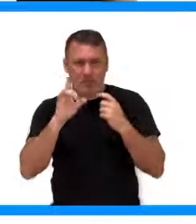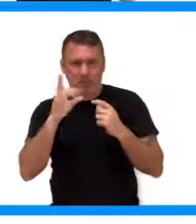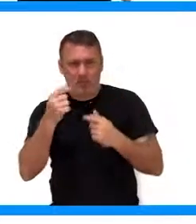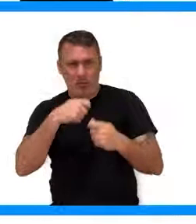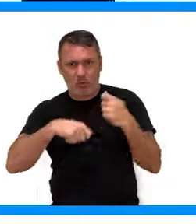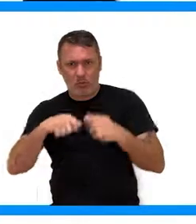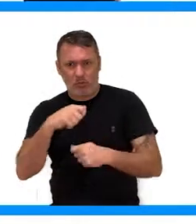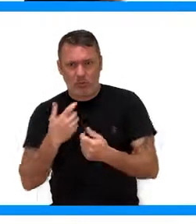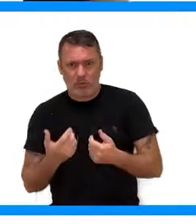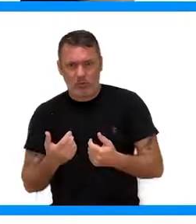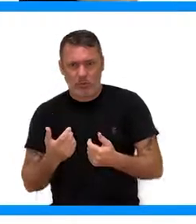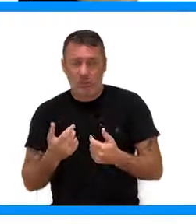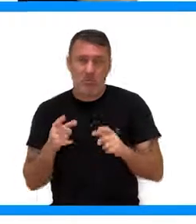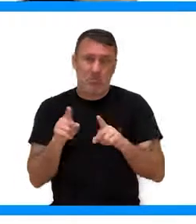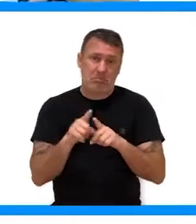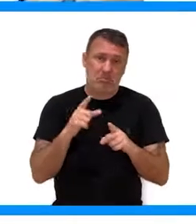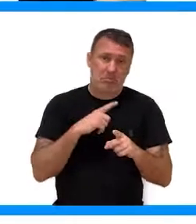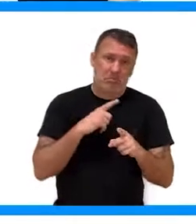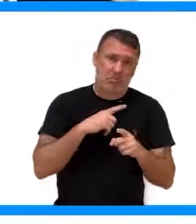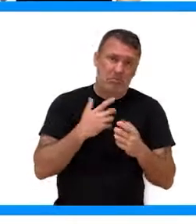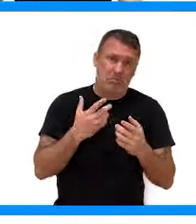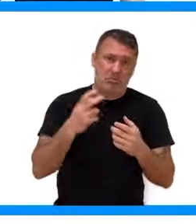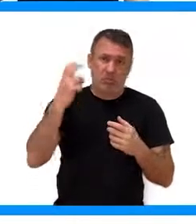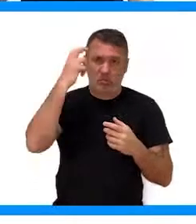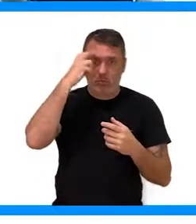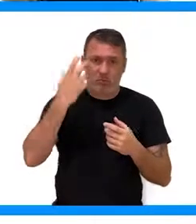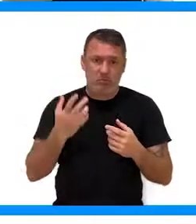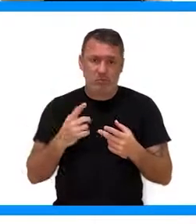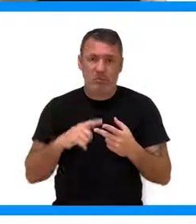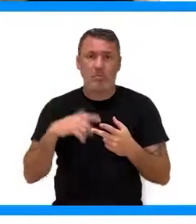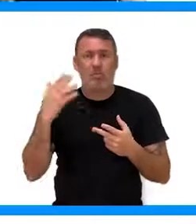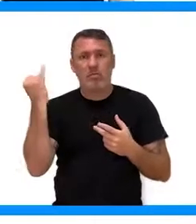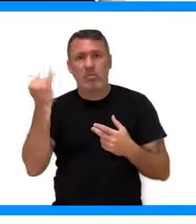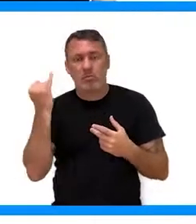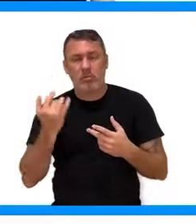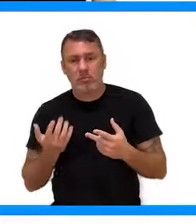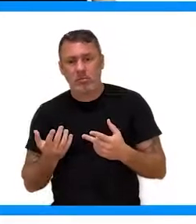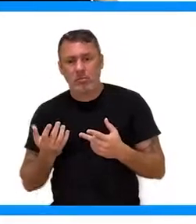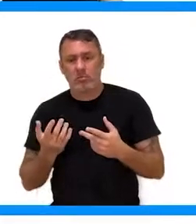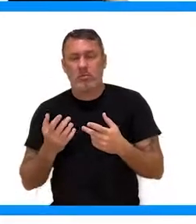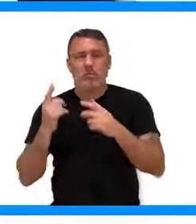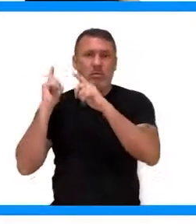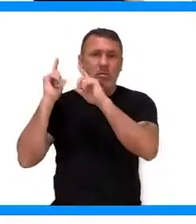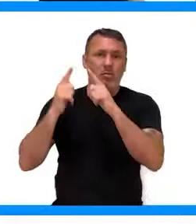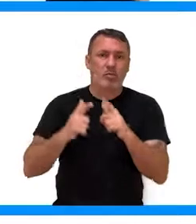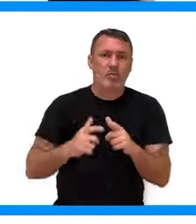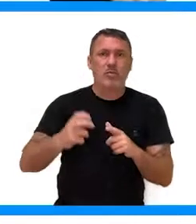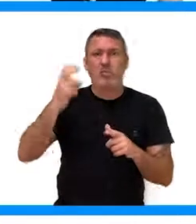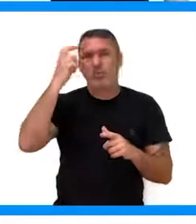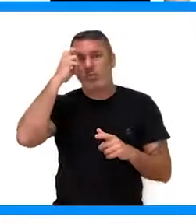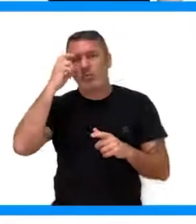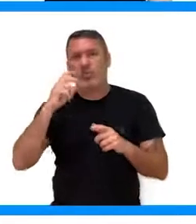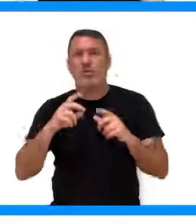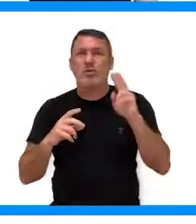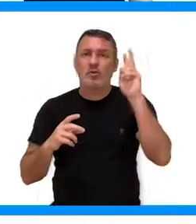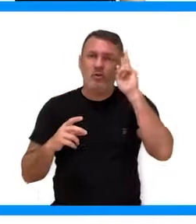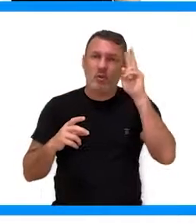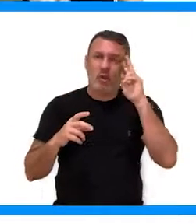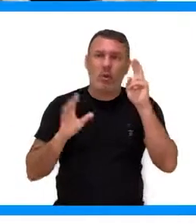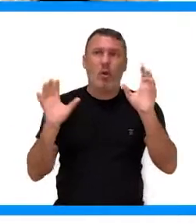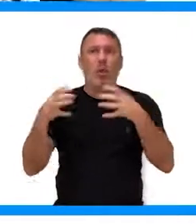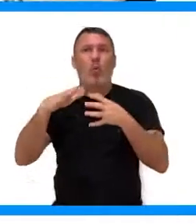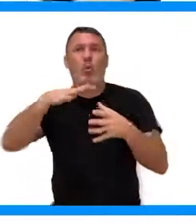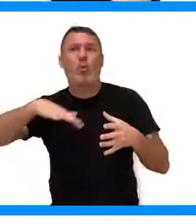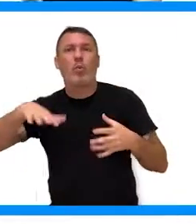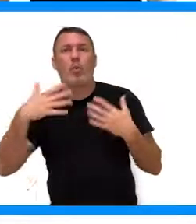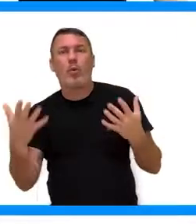é uma preocupação somente econômica? Existe também algum envolvimento cultural? Qual a importância tradicional, cultural, histórica